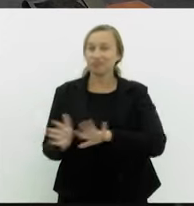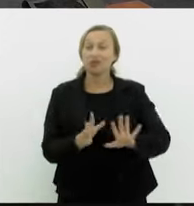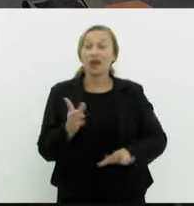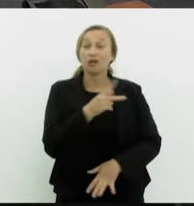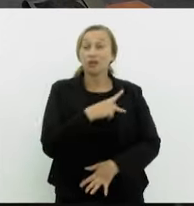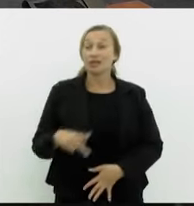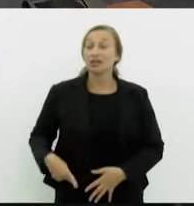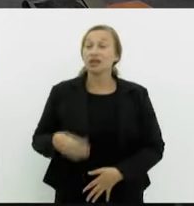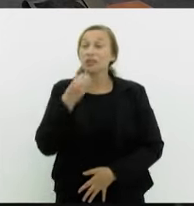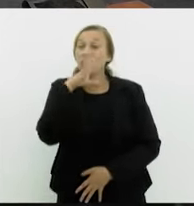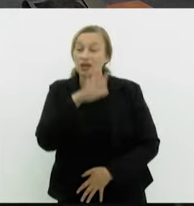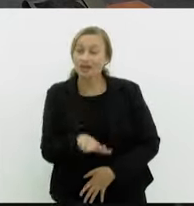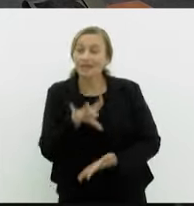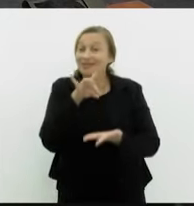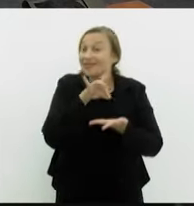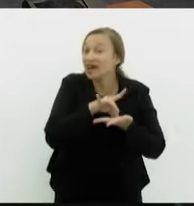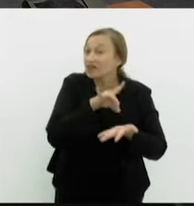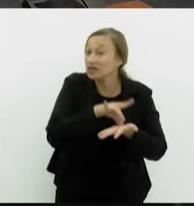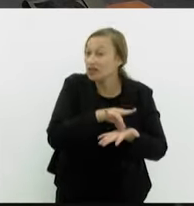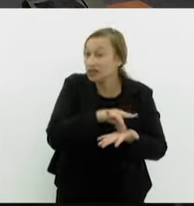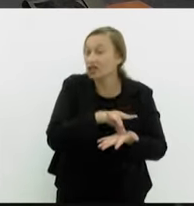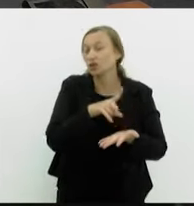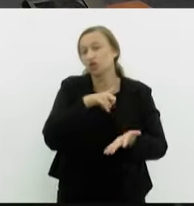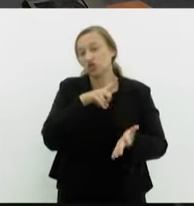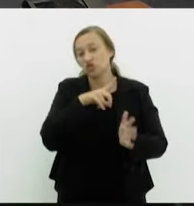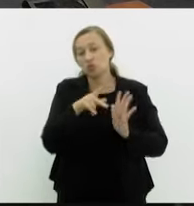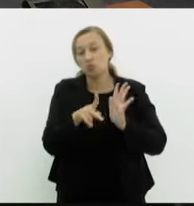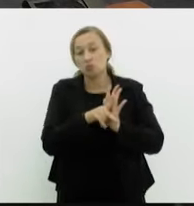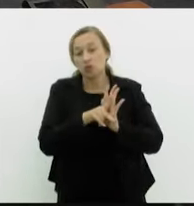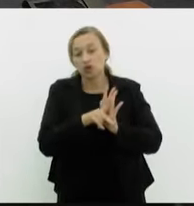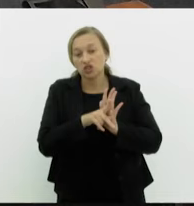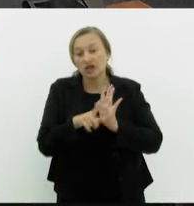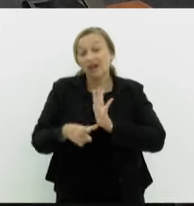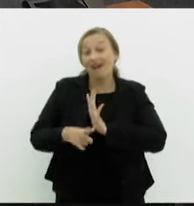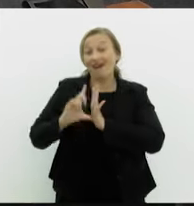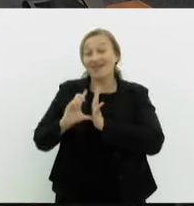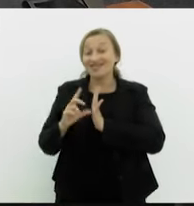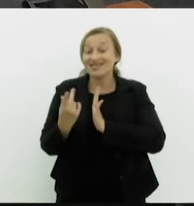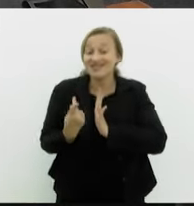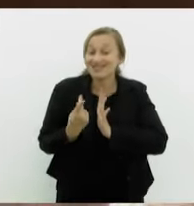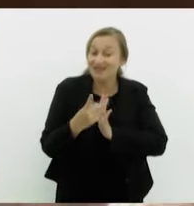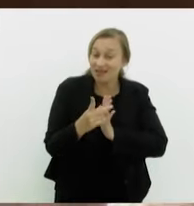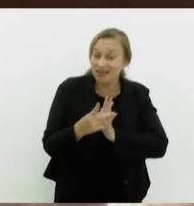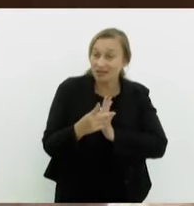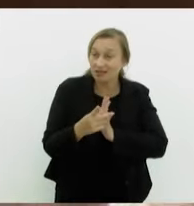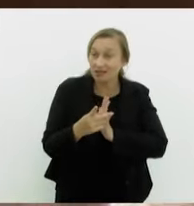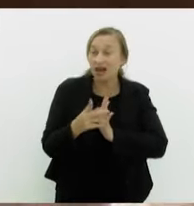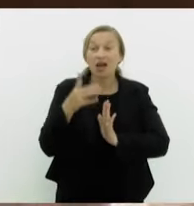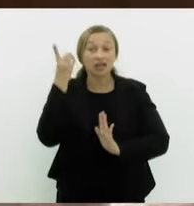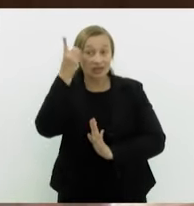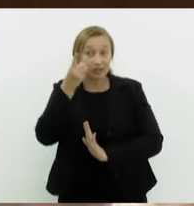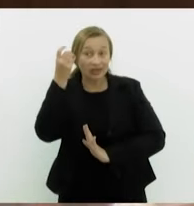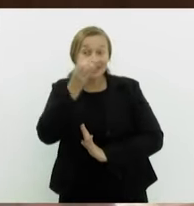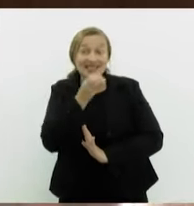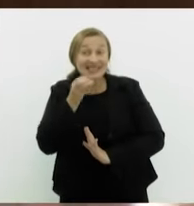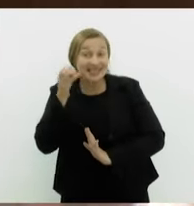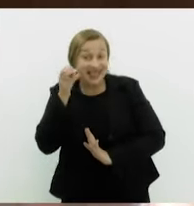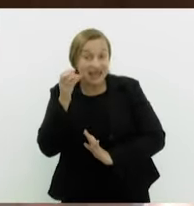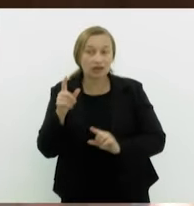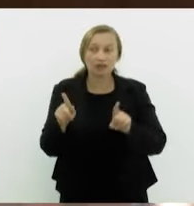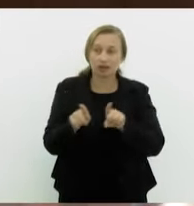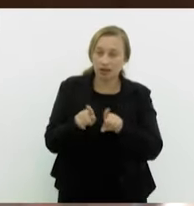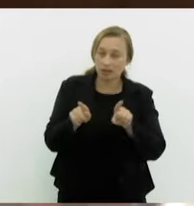boa tarde. Na verdade, eu tinha um projeto anterior a esse e a deputada Célia Jordão